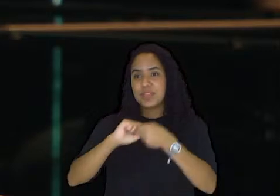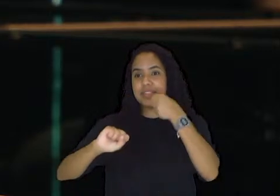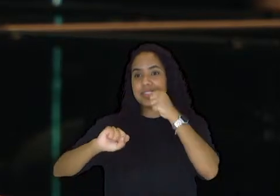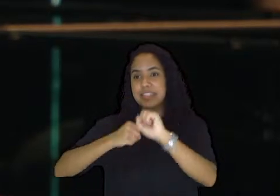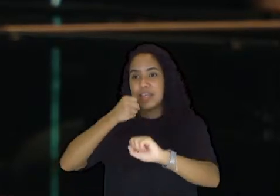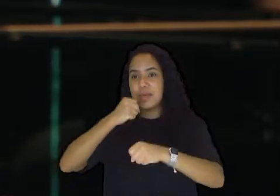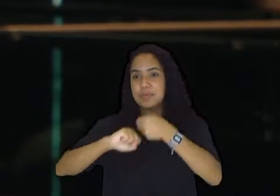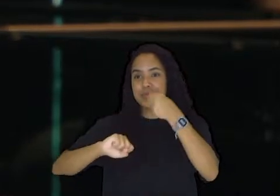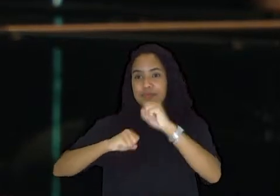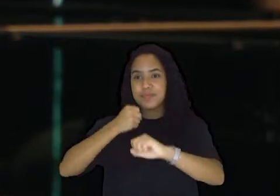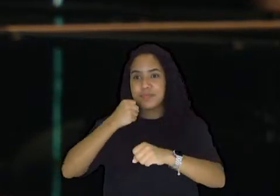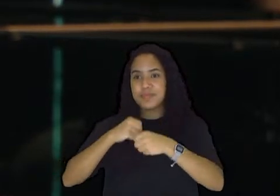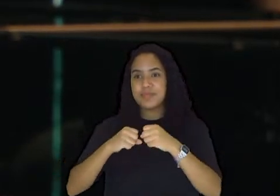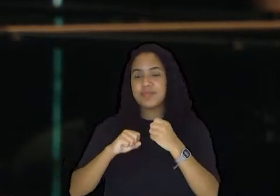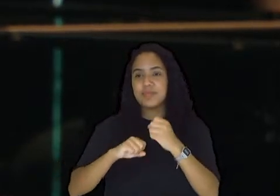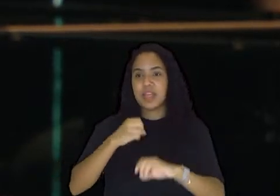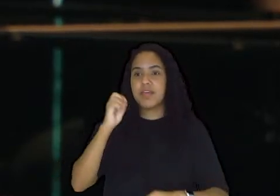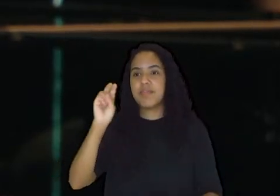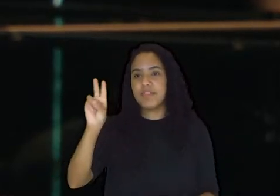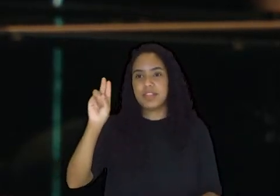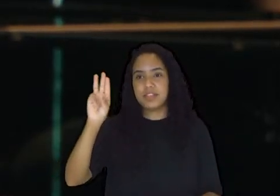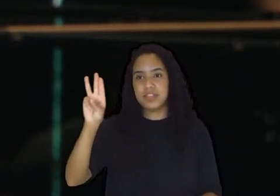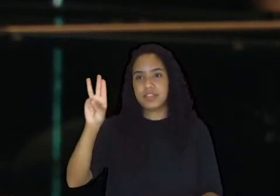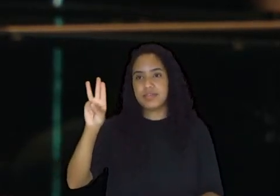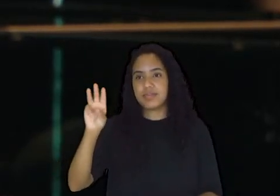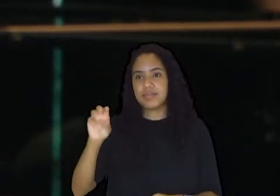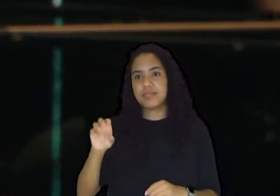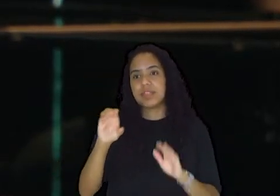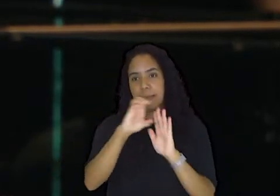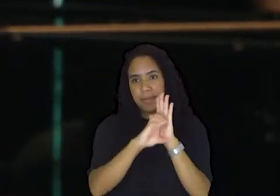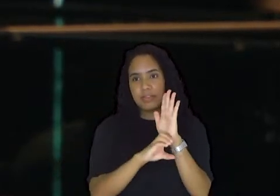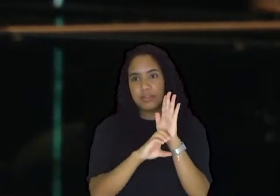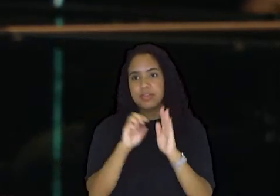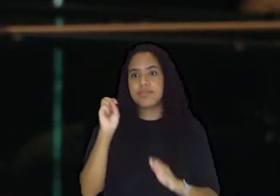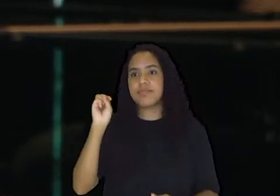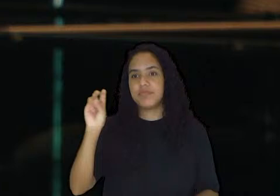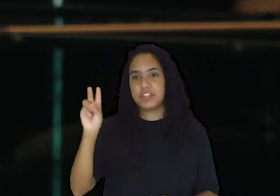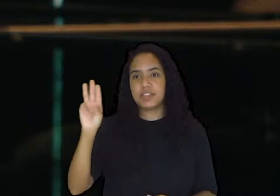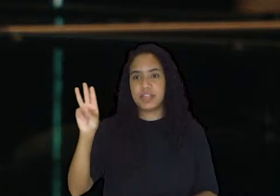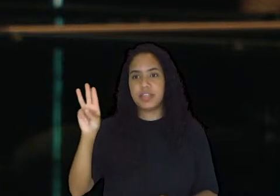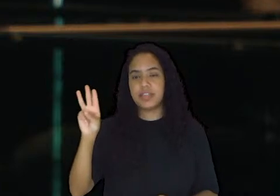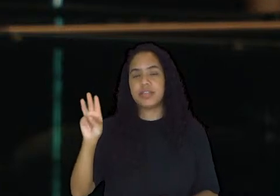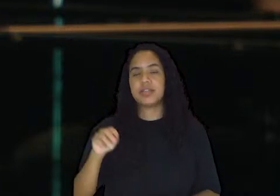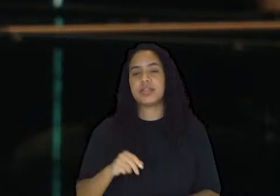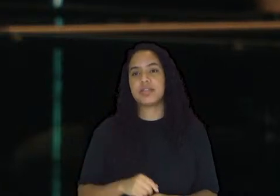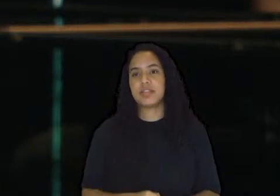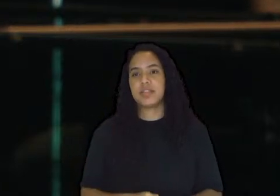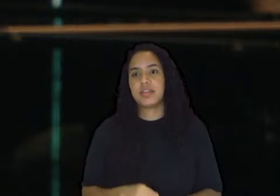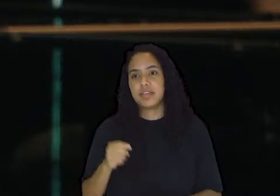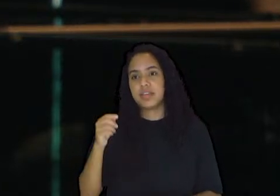O Salmo de número 23, tão conhecido por todos nós,